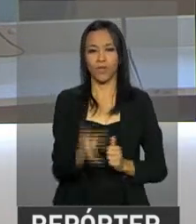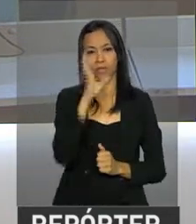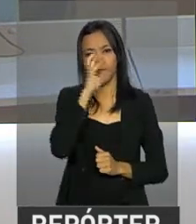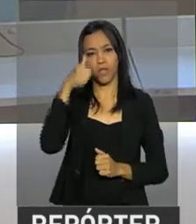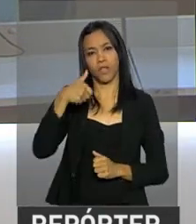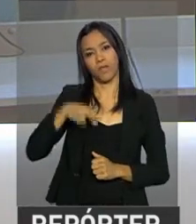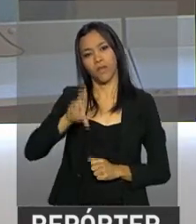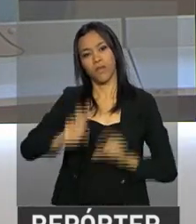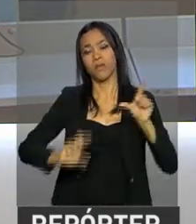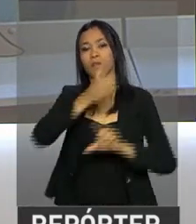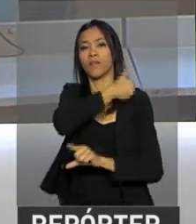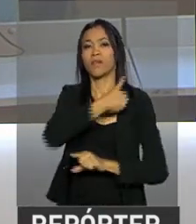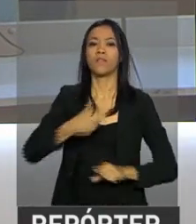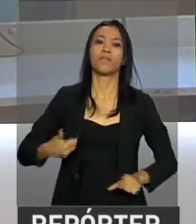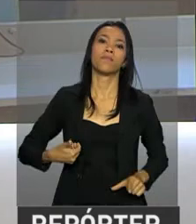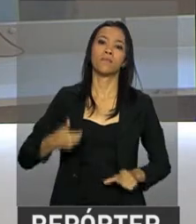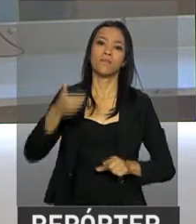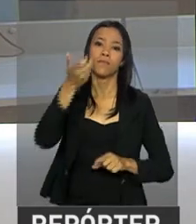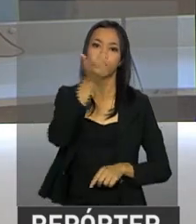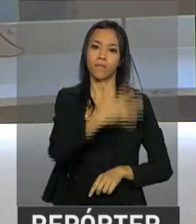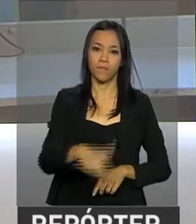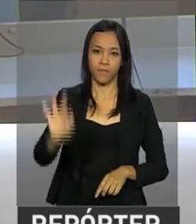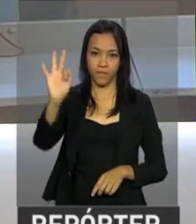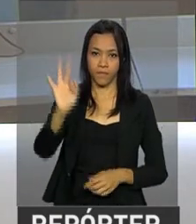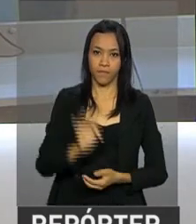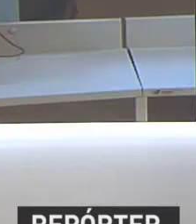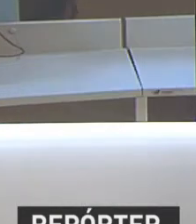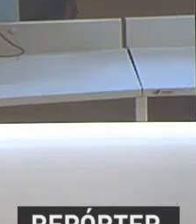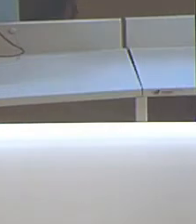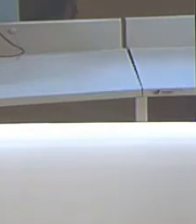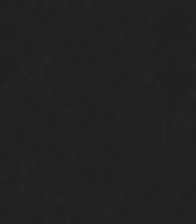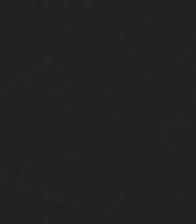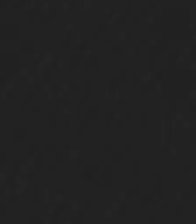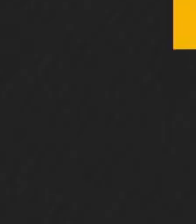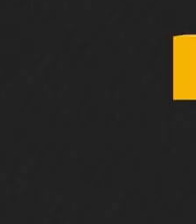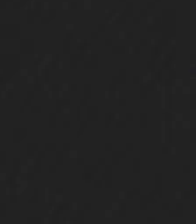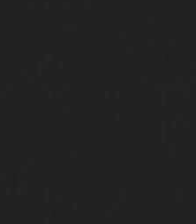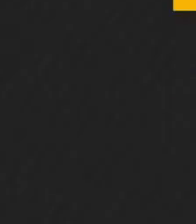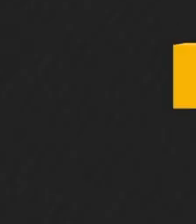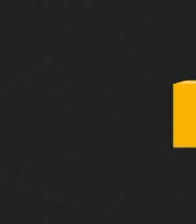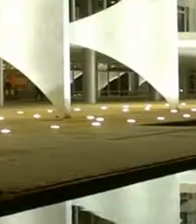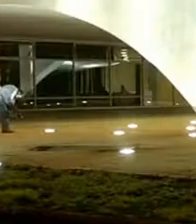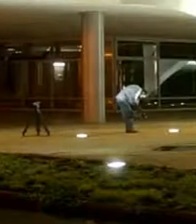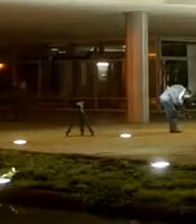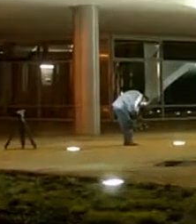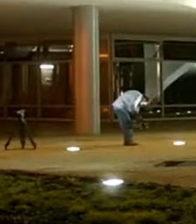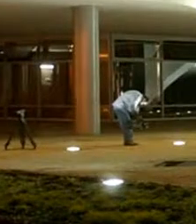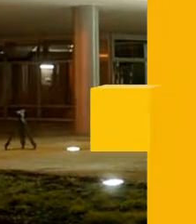gente aqui na NBR, a TV do Governo Federal.